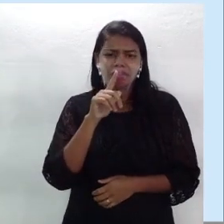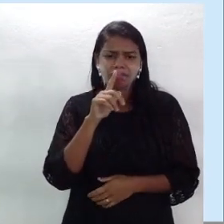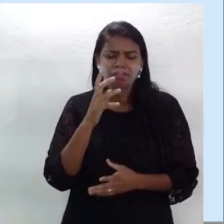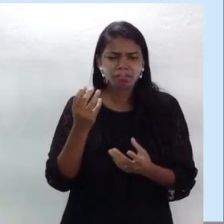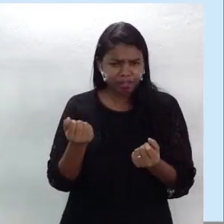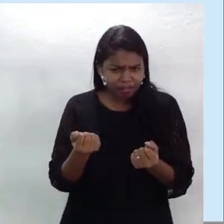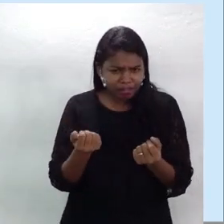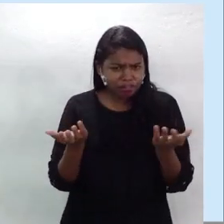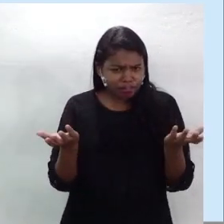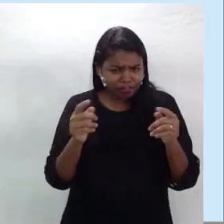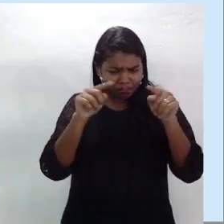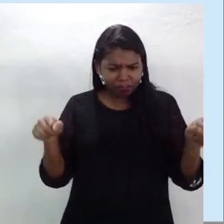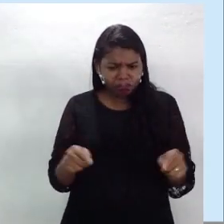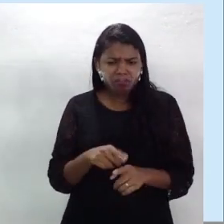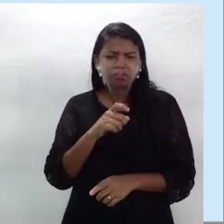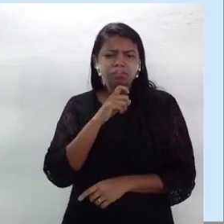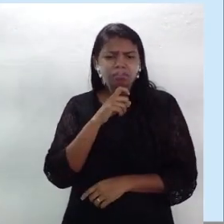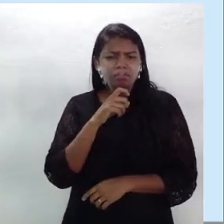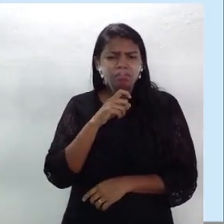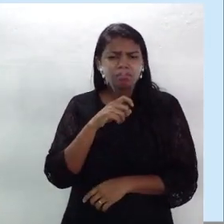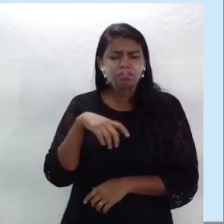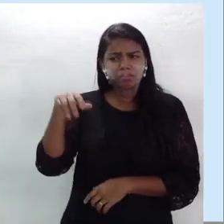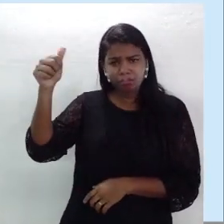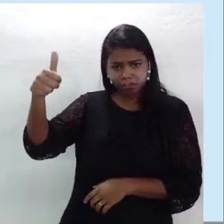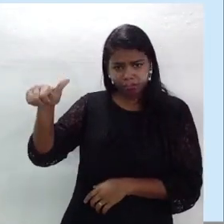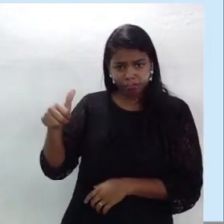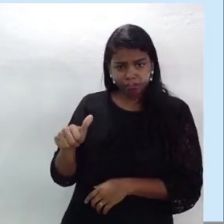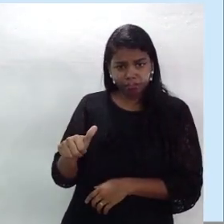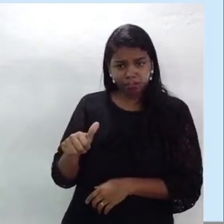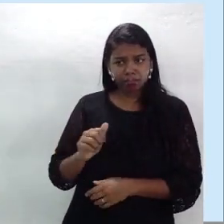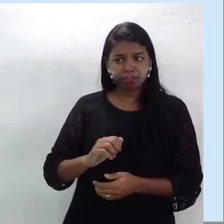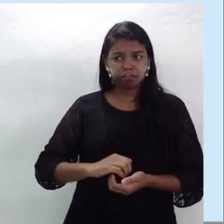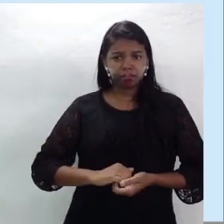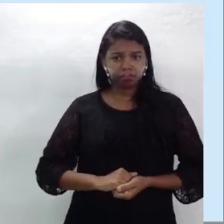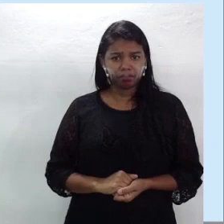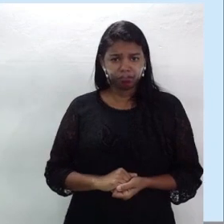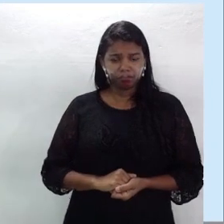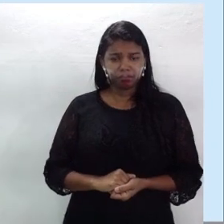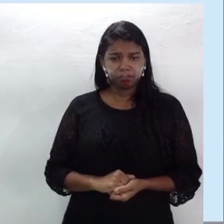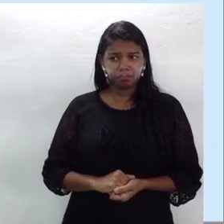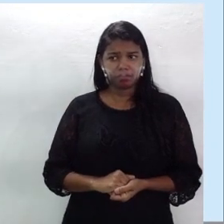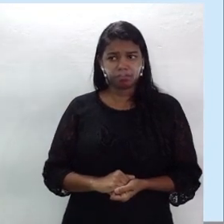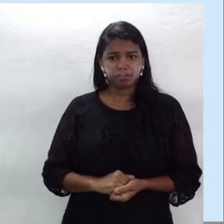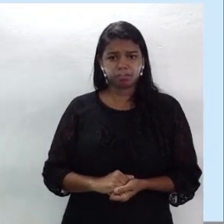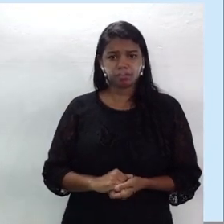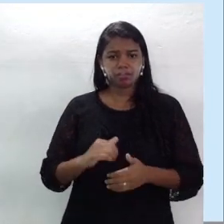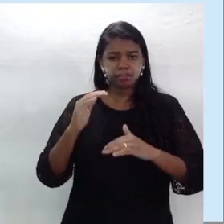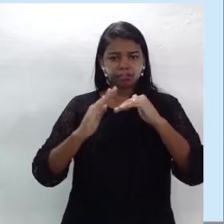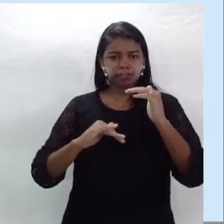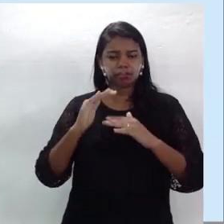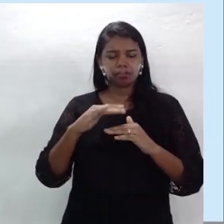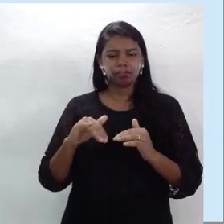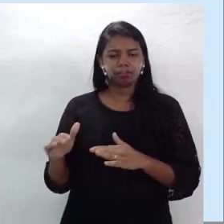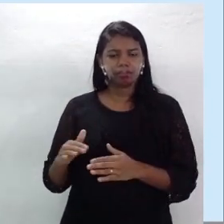suporta? Então vamos observar que isso daí é uma medida de capacidade.